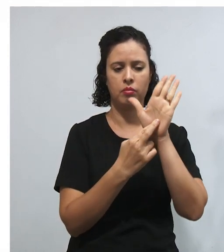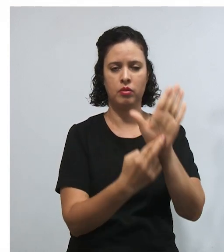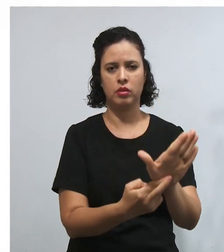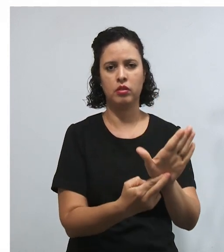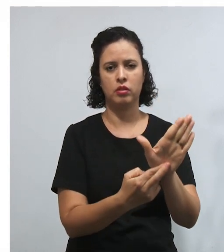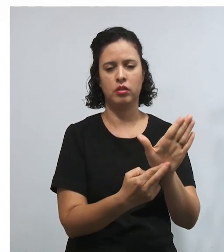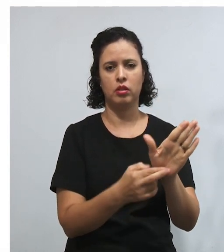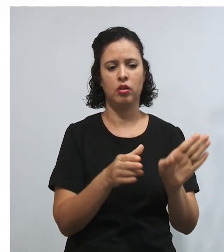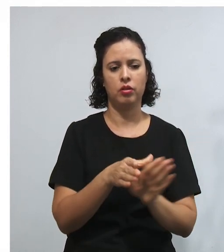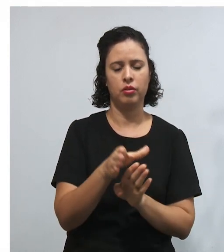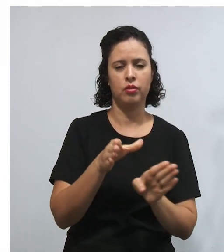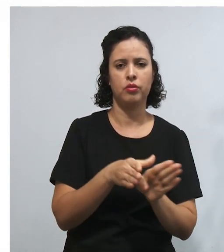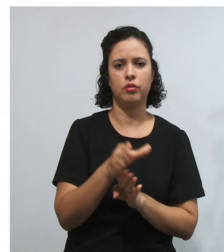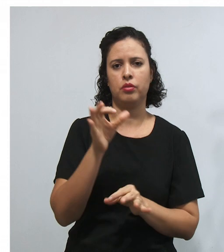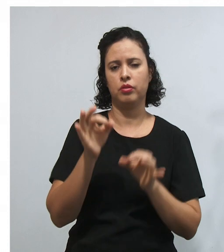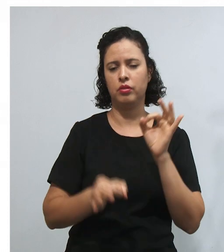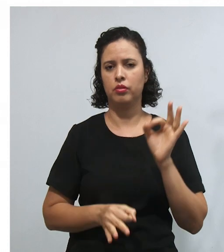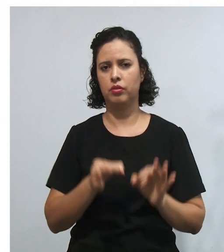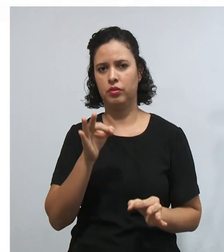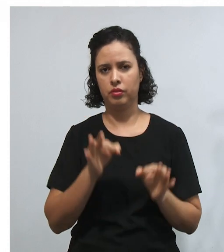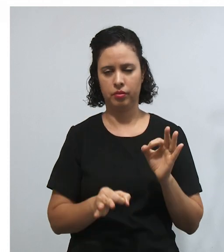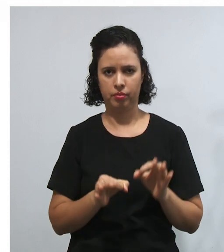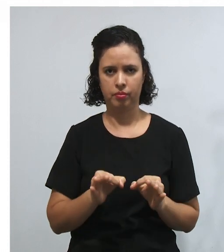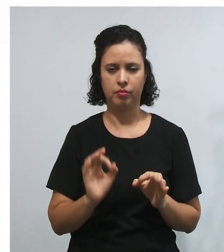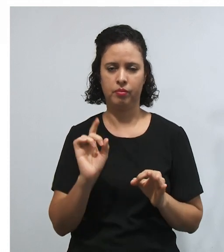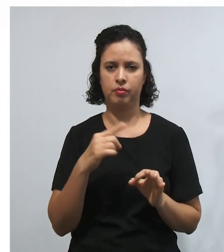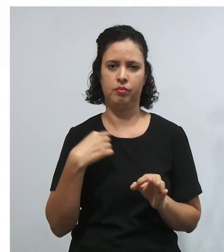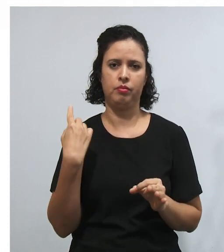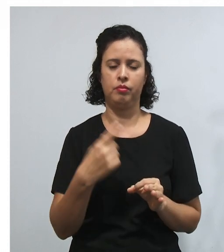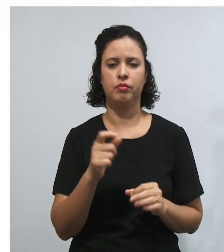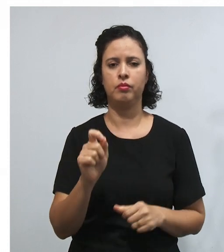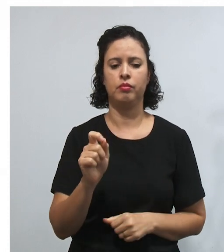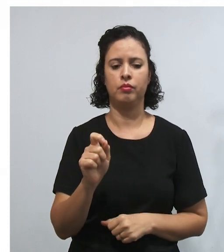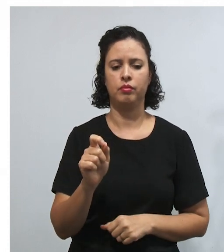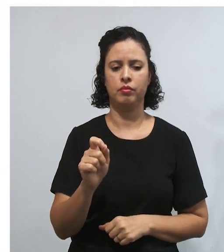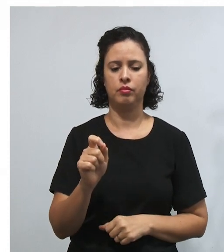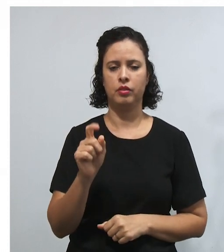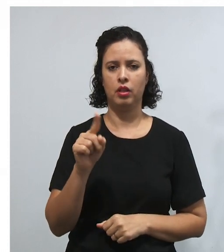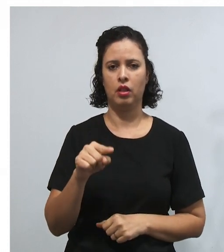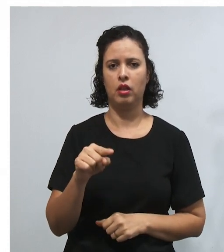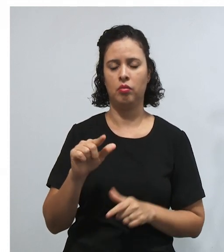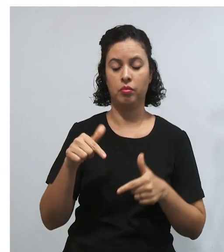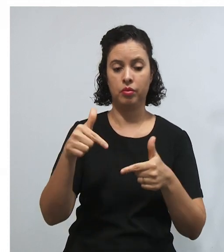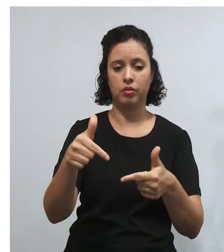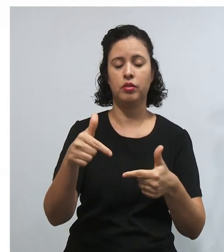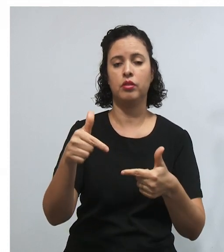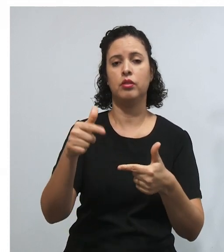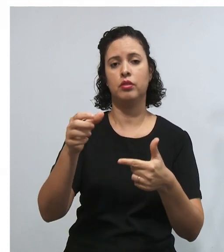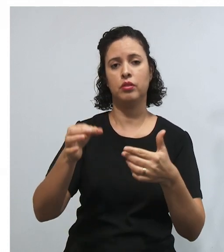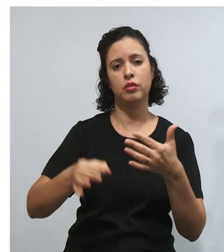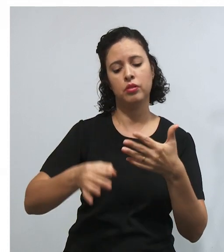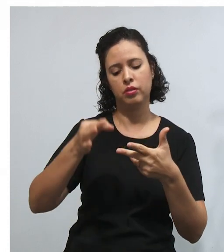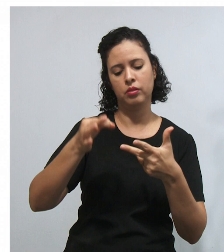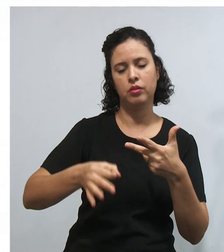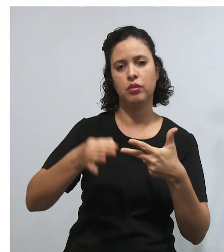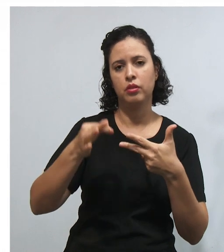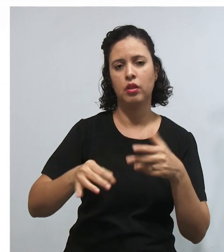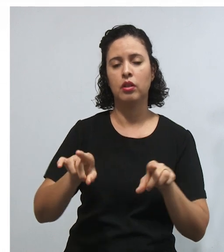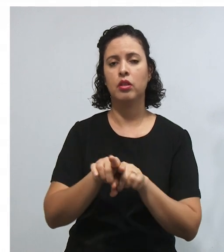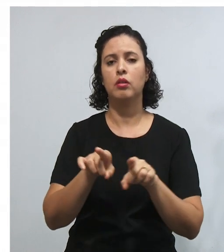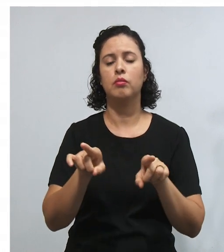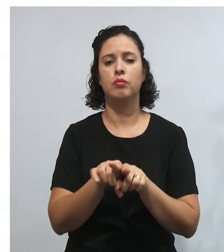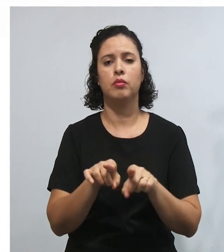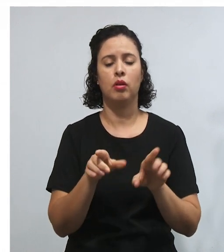Conselho Nacional de Justiça, aqui quando for em relação ao Poder Judiciário, e ao Conselho Nacional do Ministério Público,